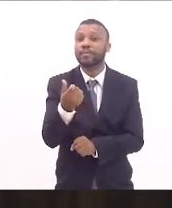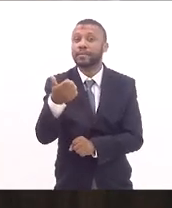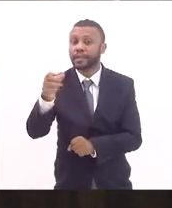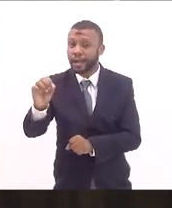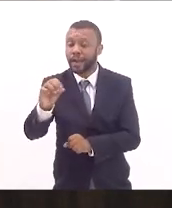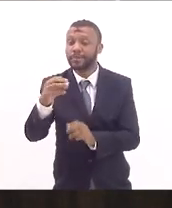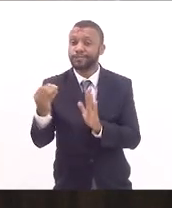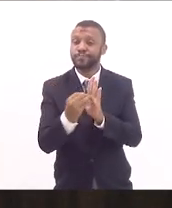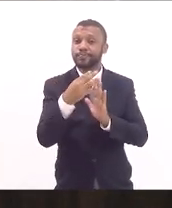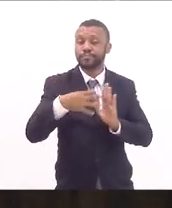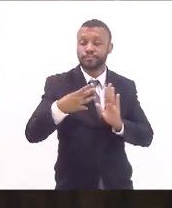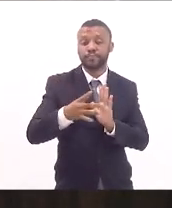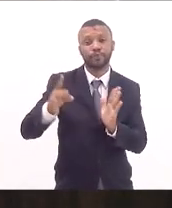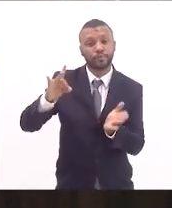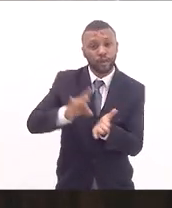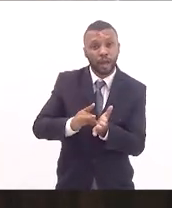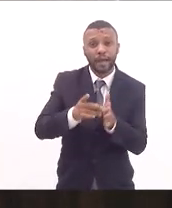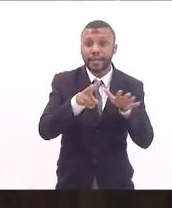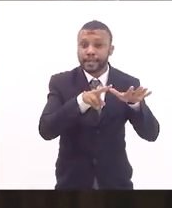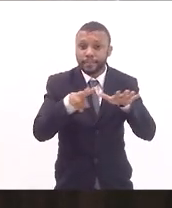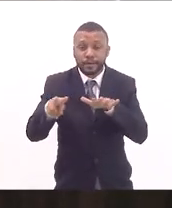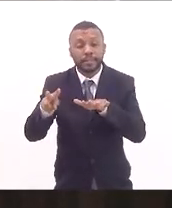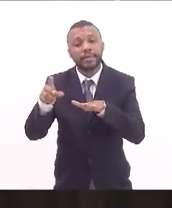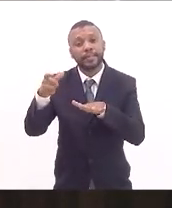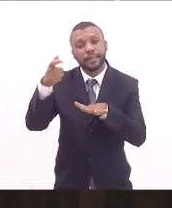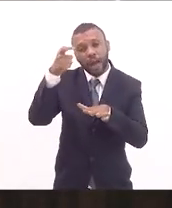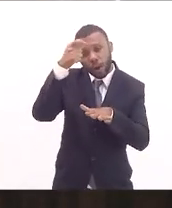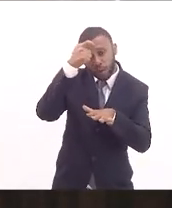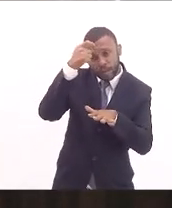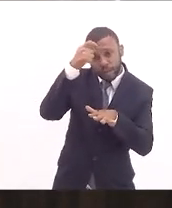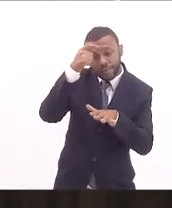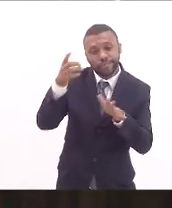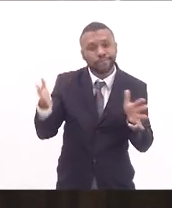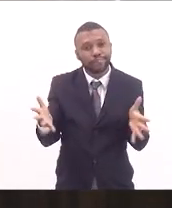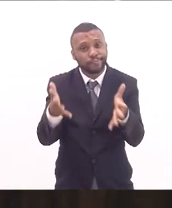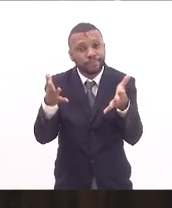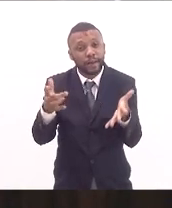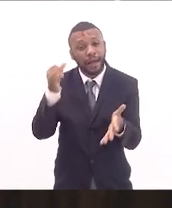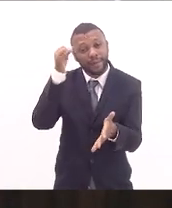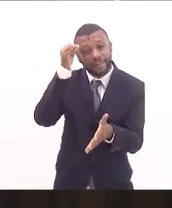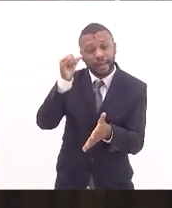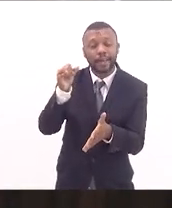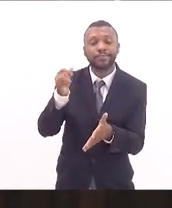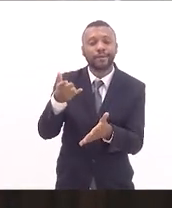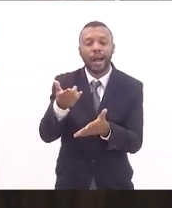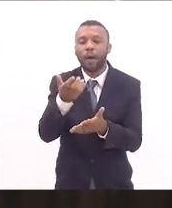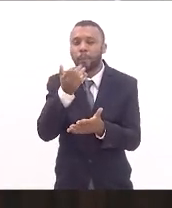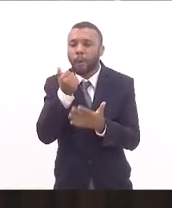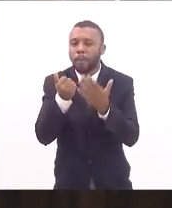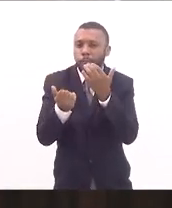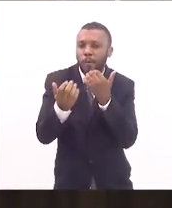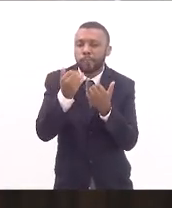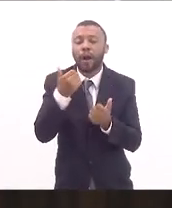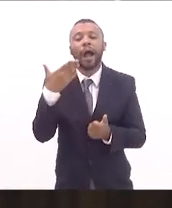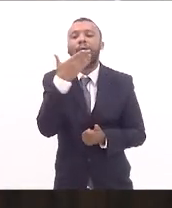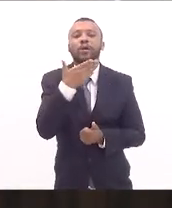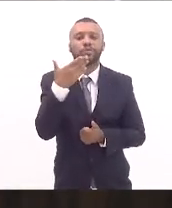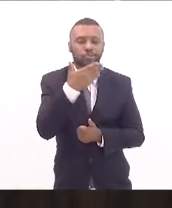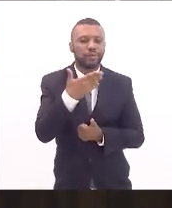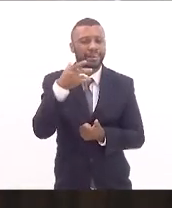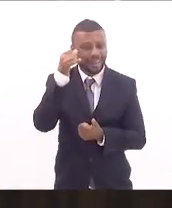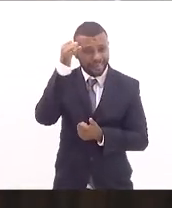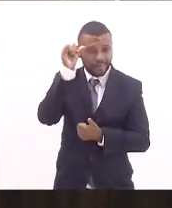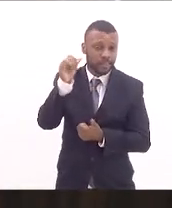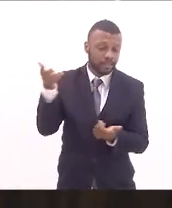oficial de eventos do Estado a semana da conscientização acerca do consumo excessivo de Açúcar pareceres da comissão